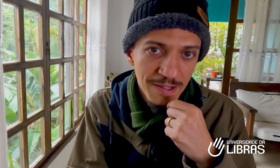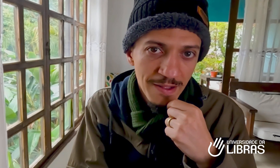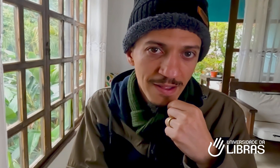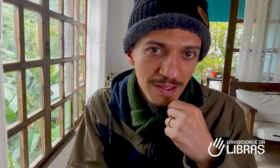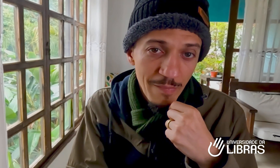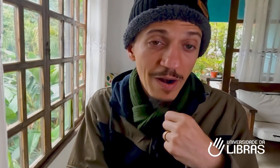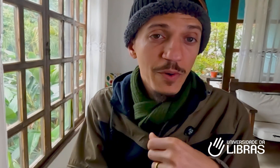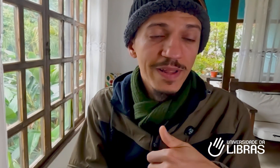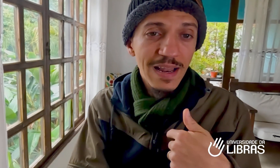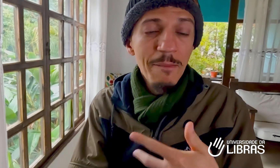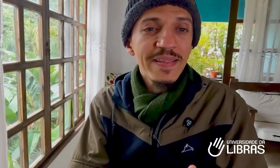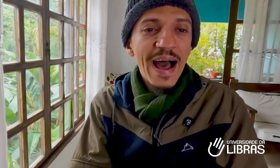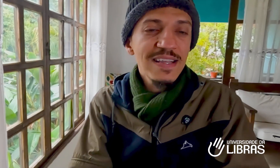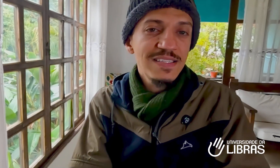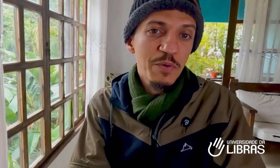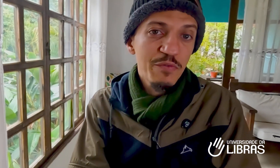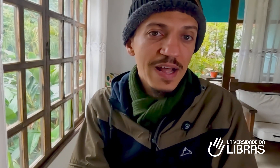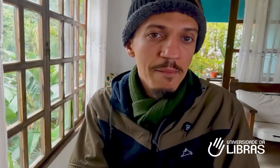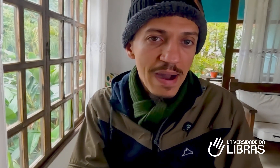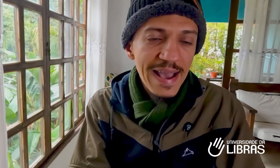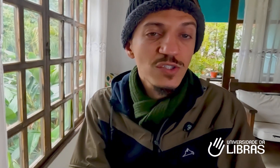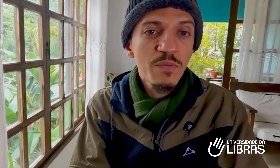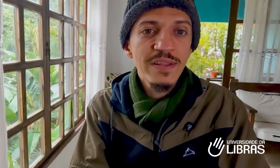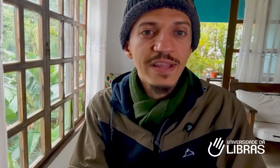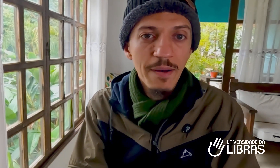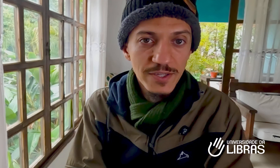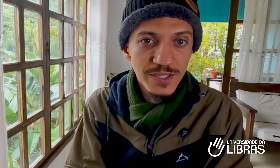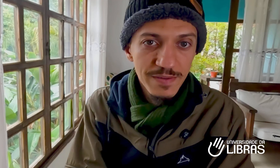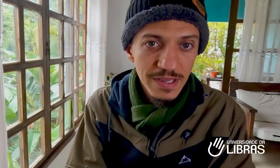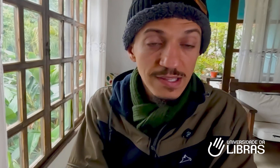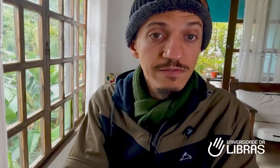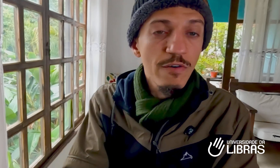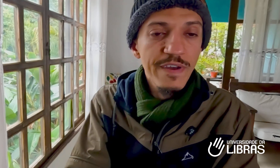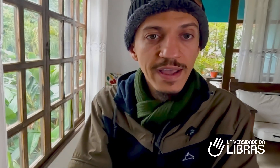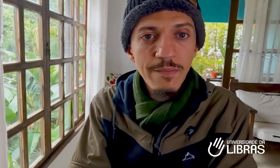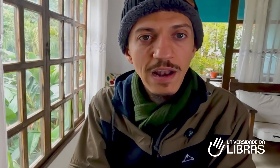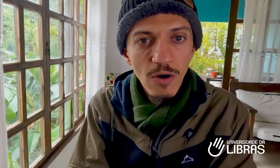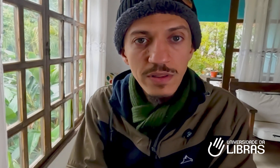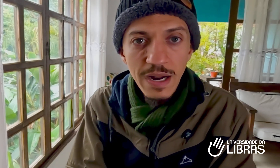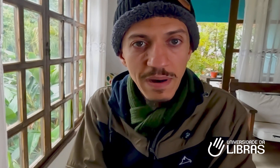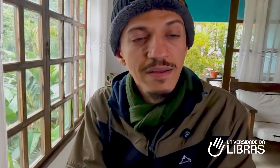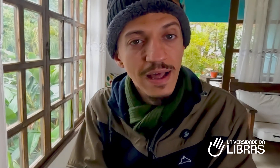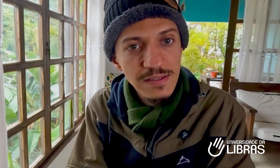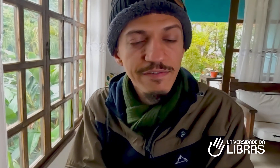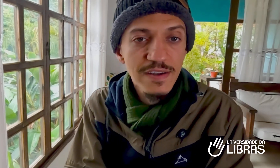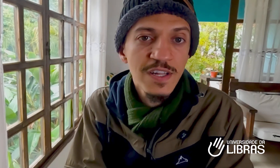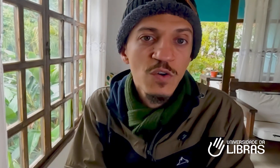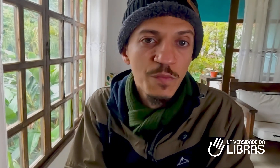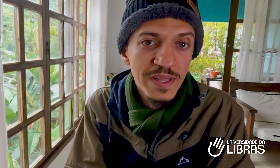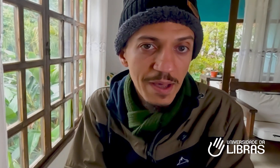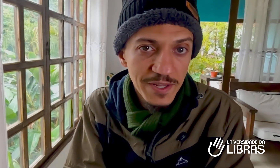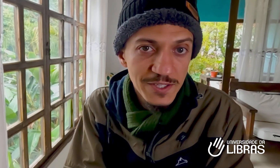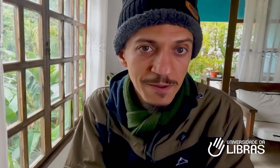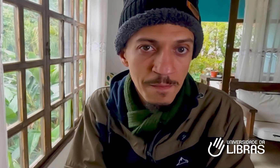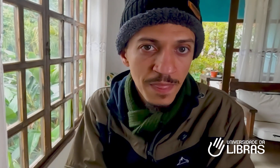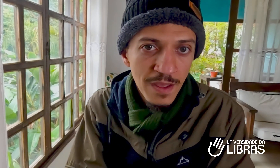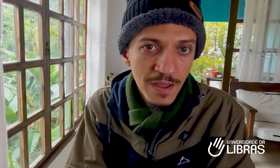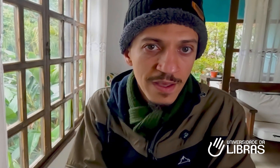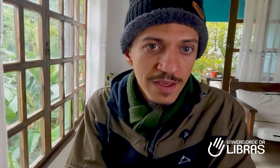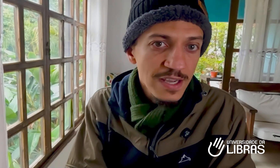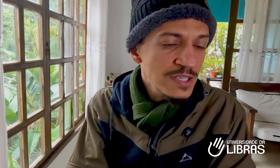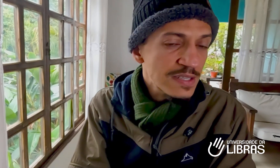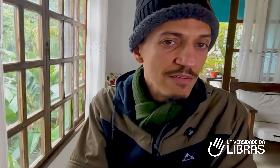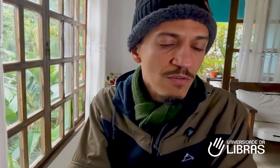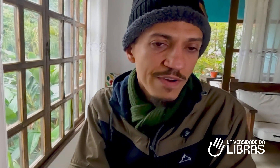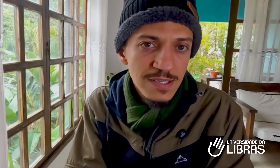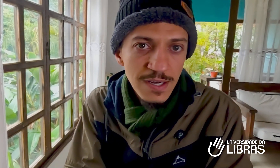Libras, para ela poder lapidar e se aprofundar mais como intérprete e desenvolver ainda melhor o trabalho que ela está fazendo como intérprete.